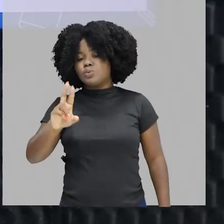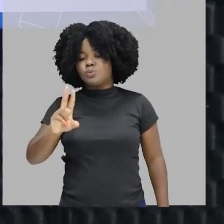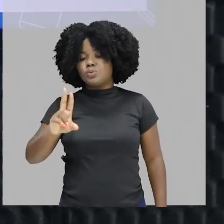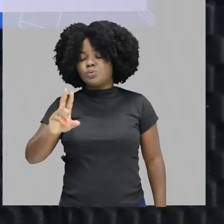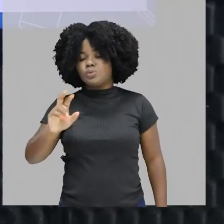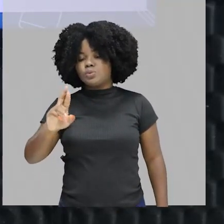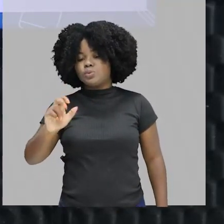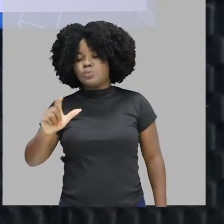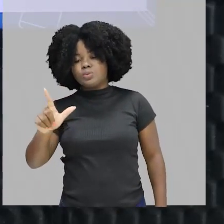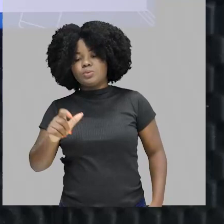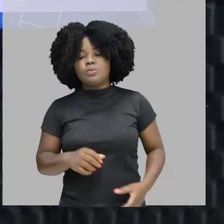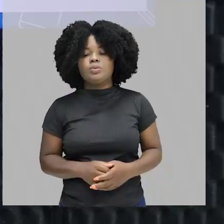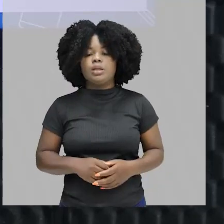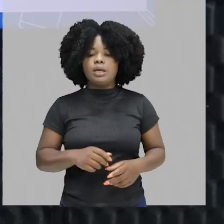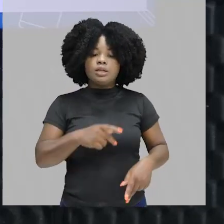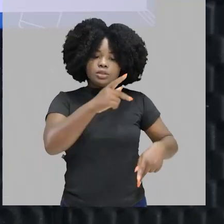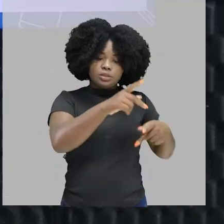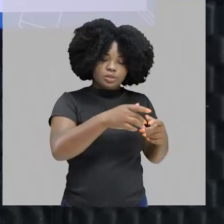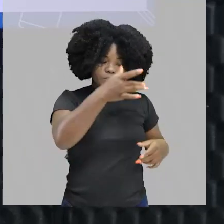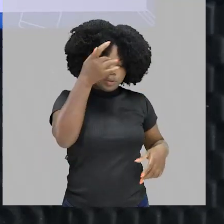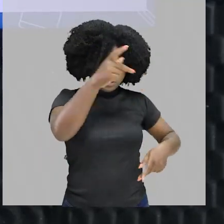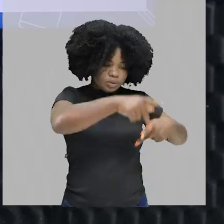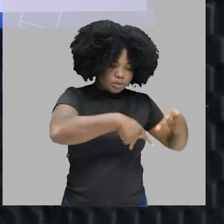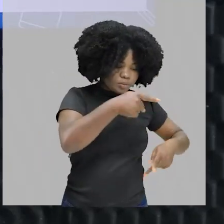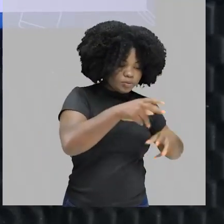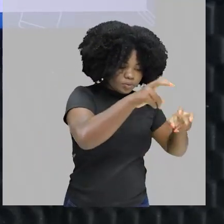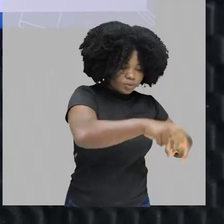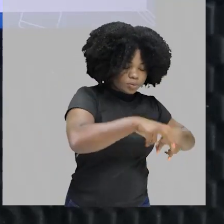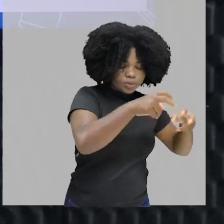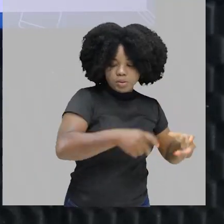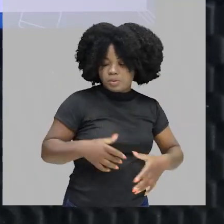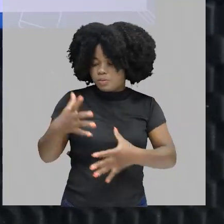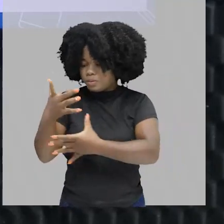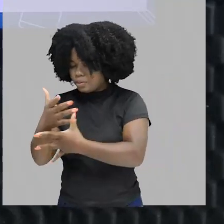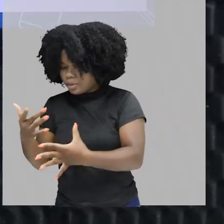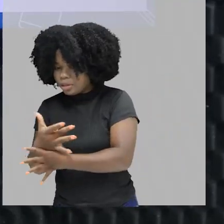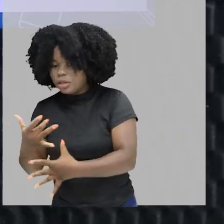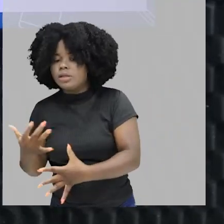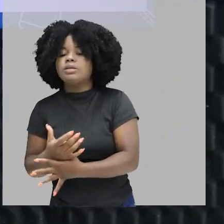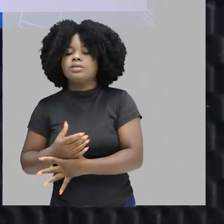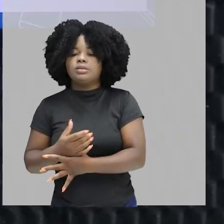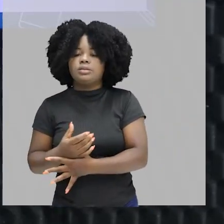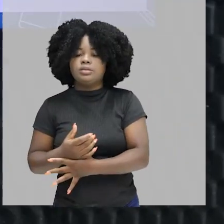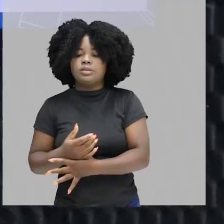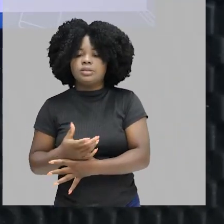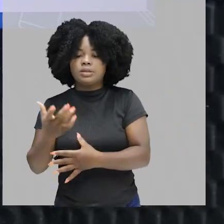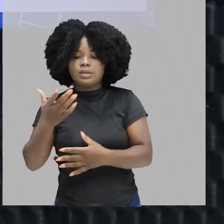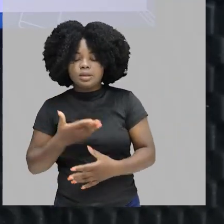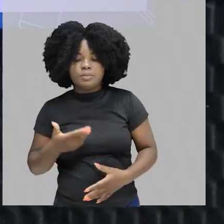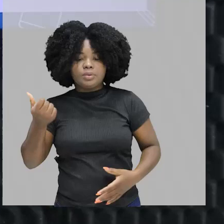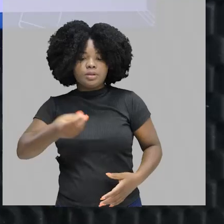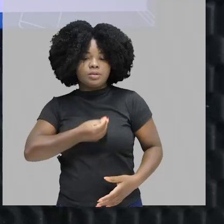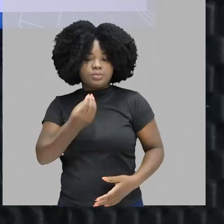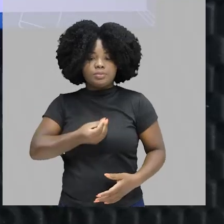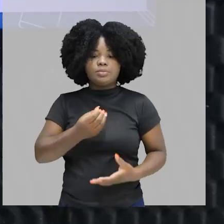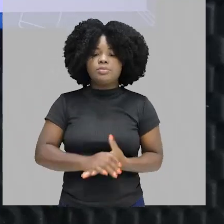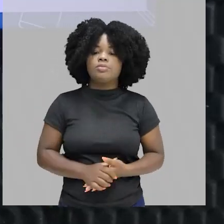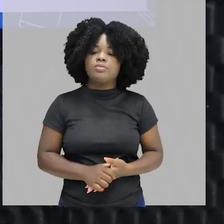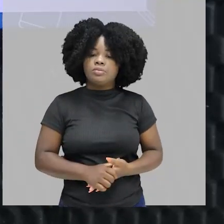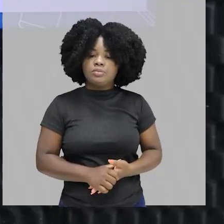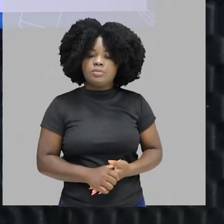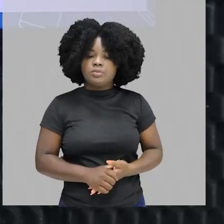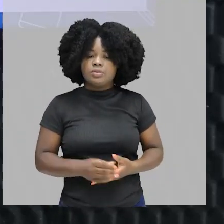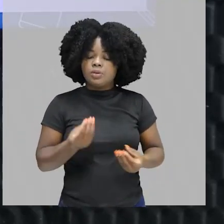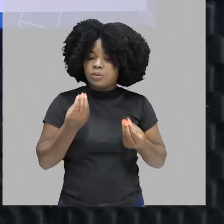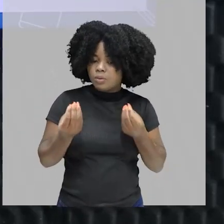de pessoas do campo para a cidade. A principal motivação, é claro, é a busca por melhor qualidade de vida, oportunidade. Onde,